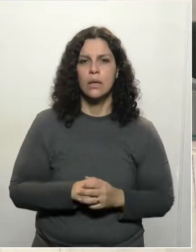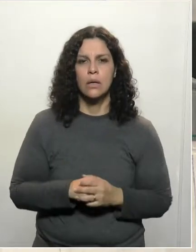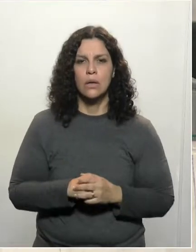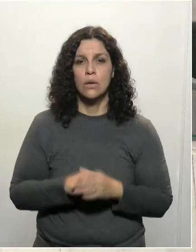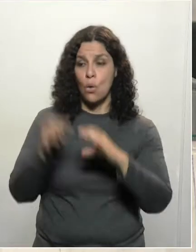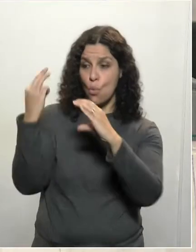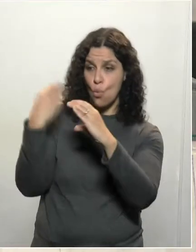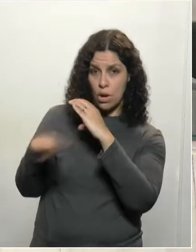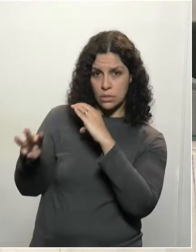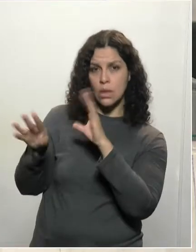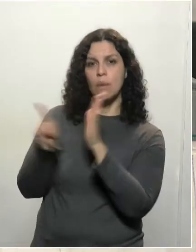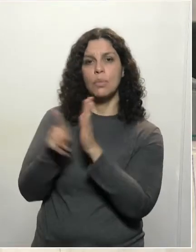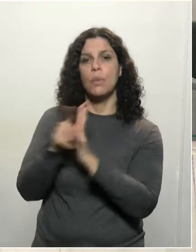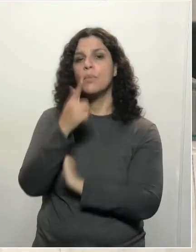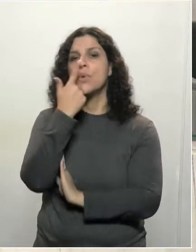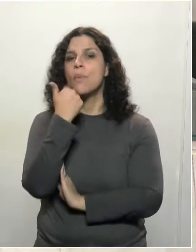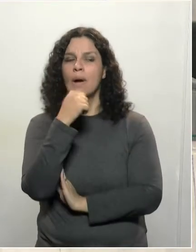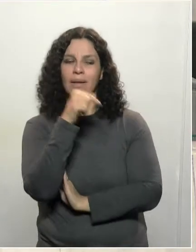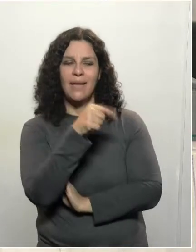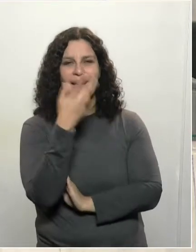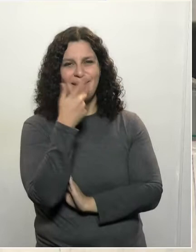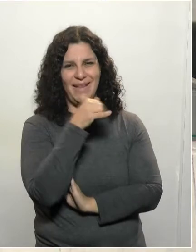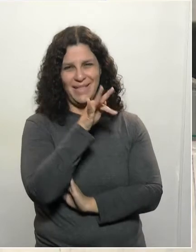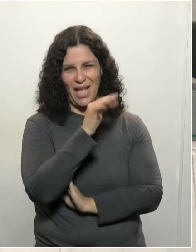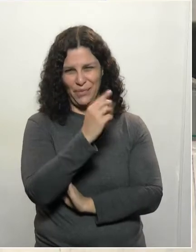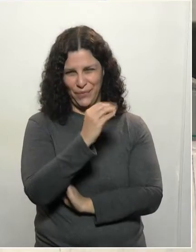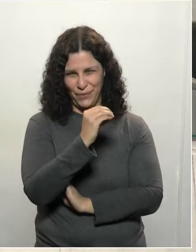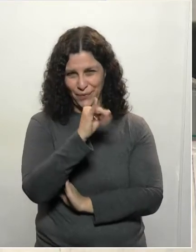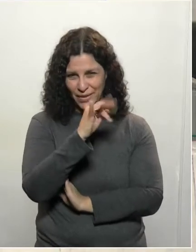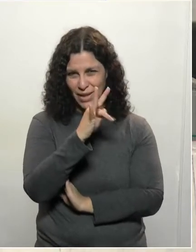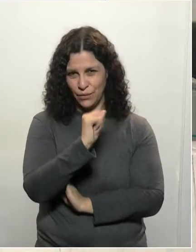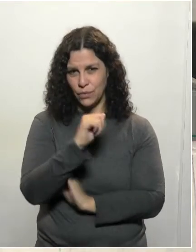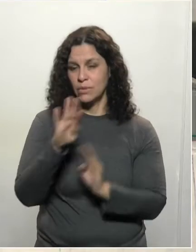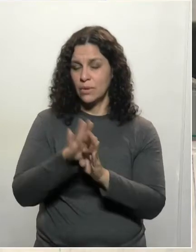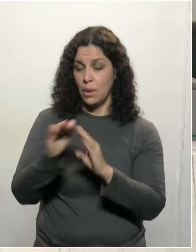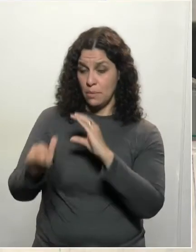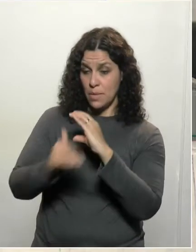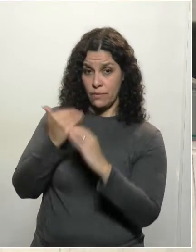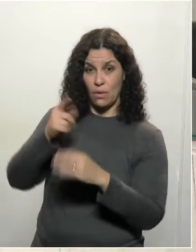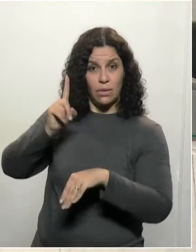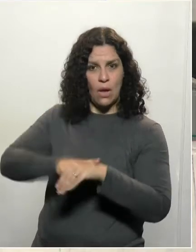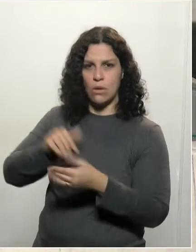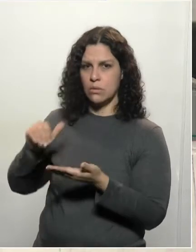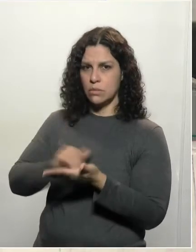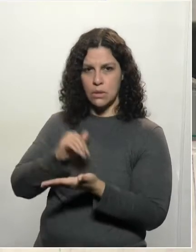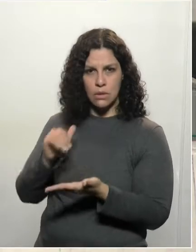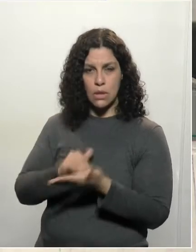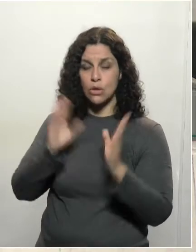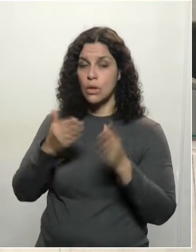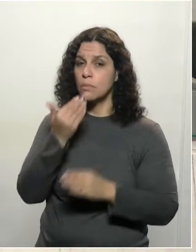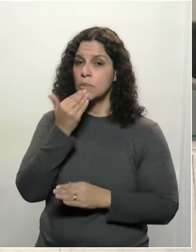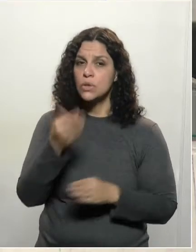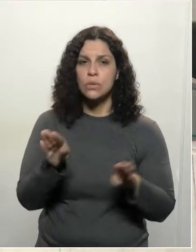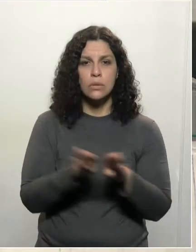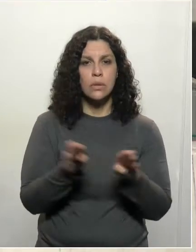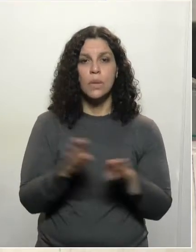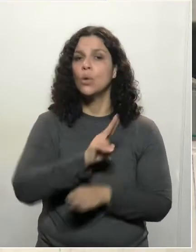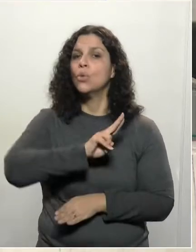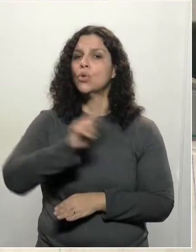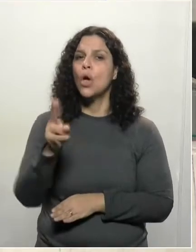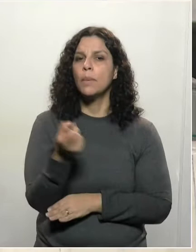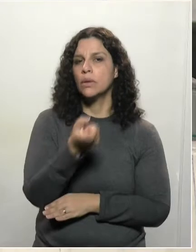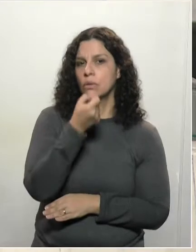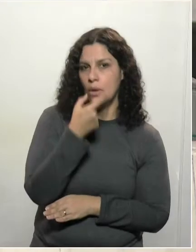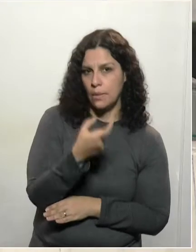esse WhatsApp que recebi do pai do Fifo. O secretário imediatamente me pediu o nome